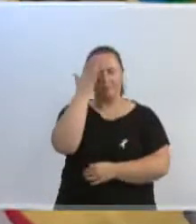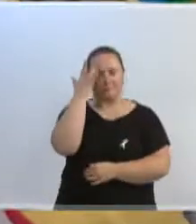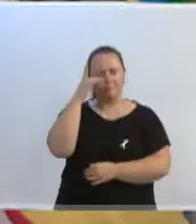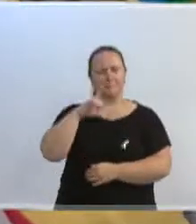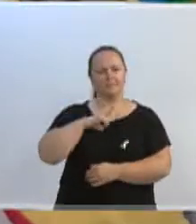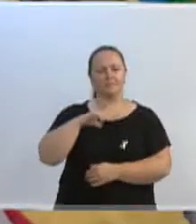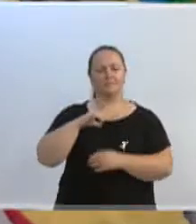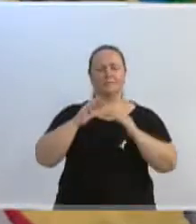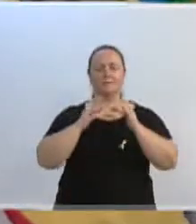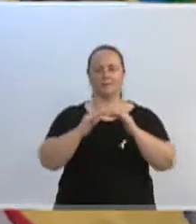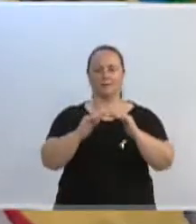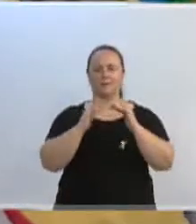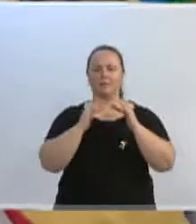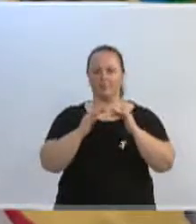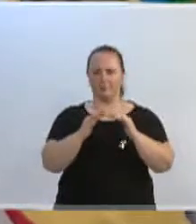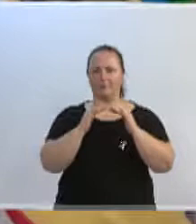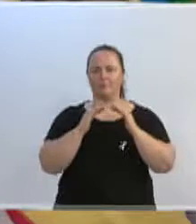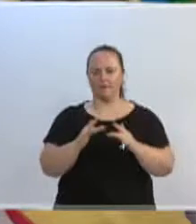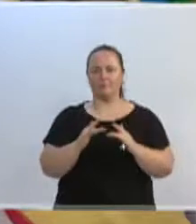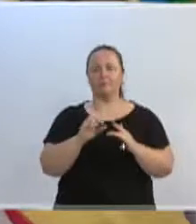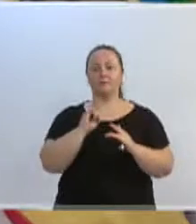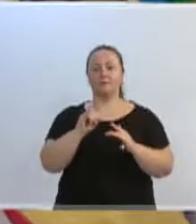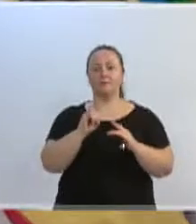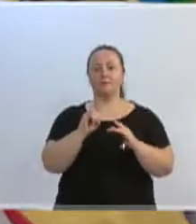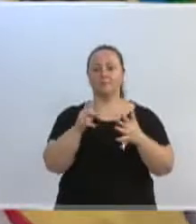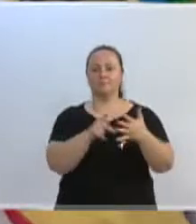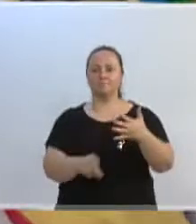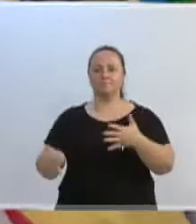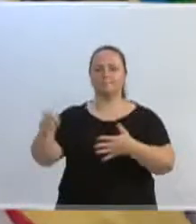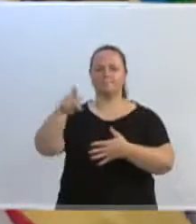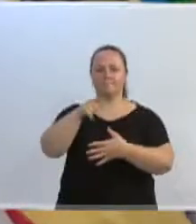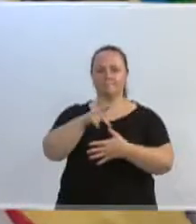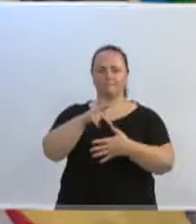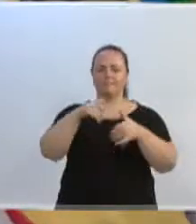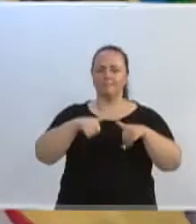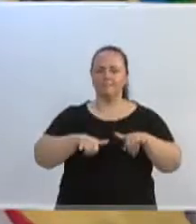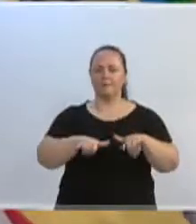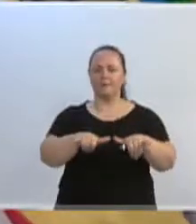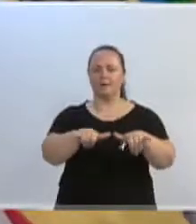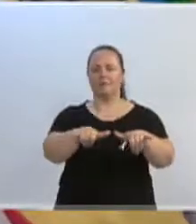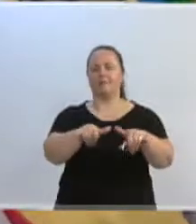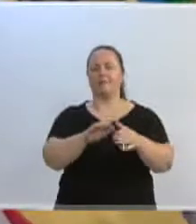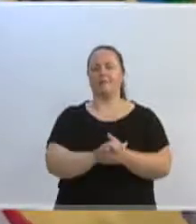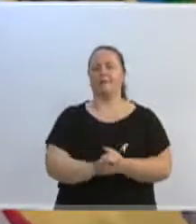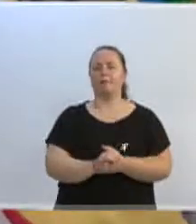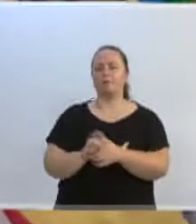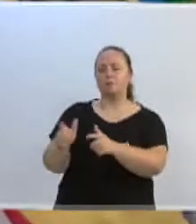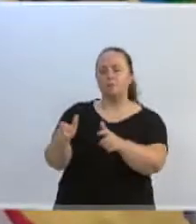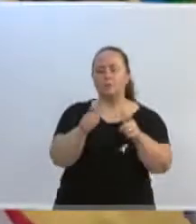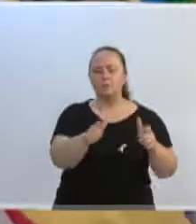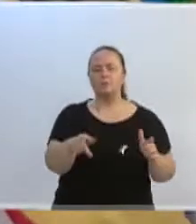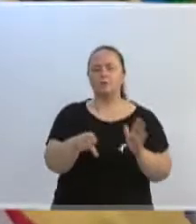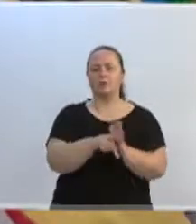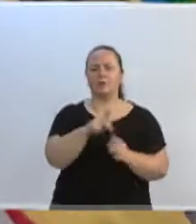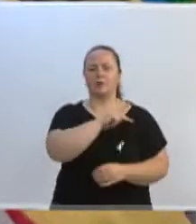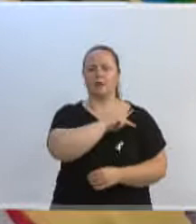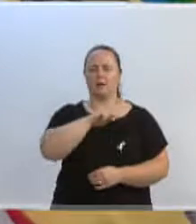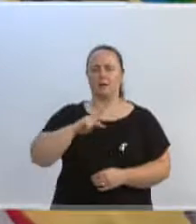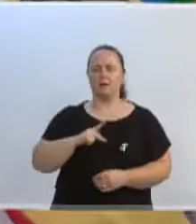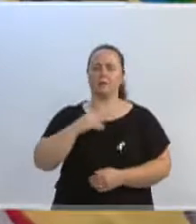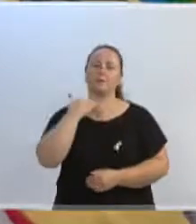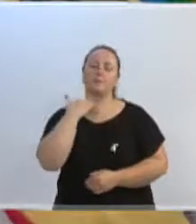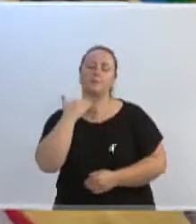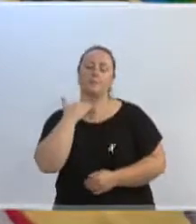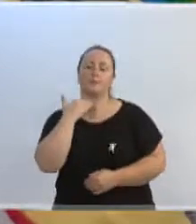de autismo nas filas preferenciais dos mercados, das repartições públicas, das instituições